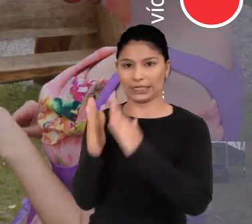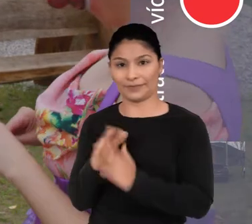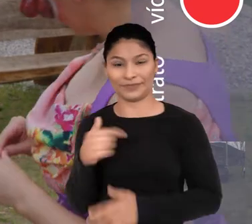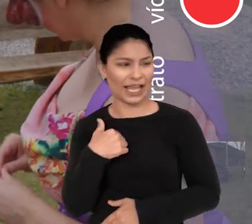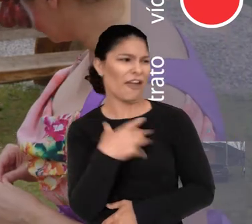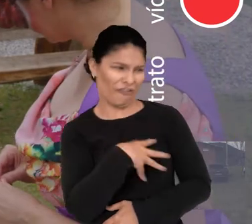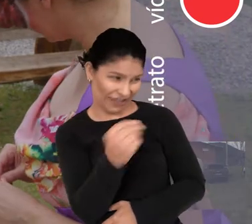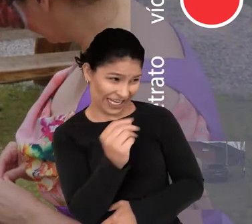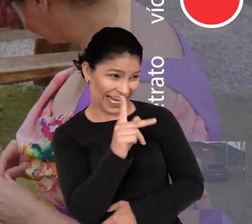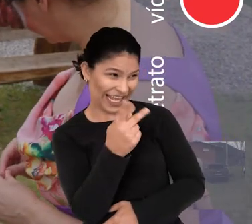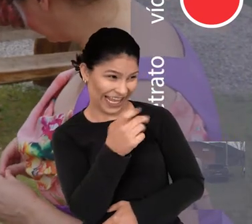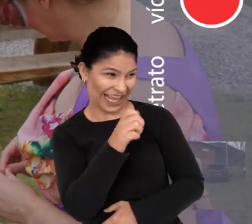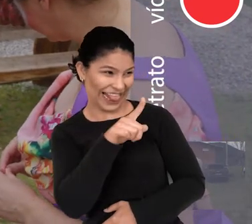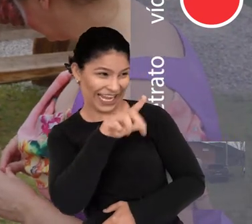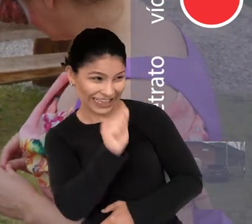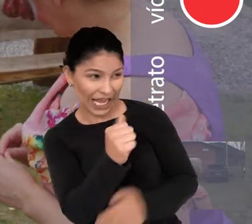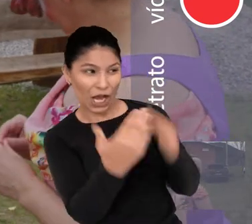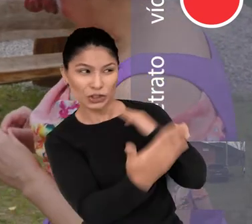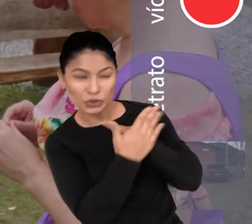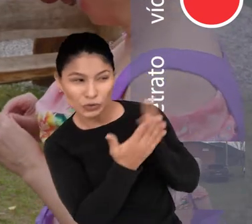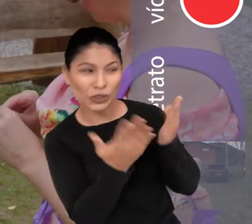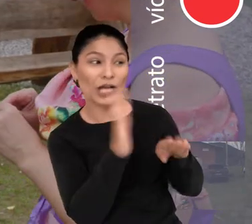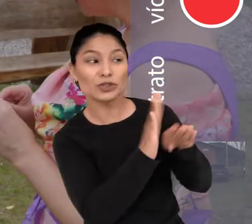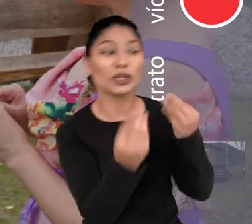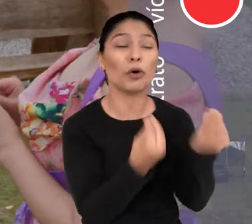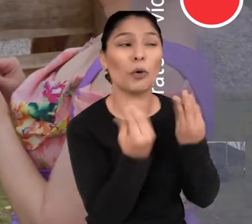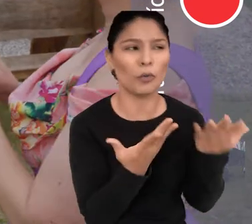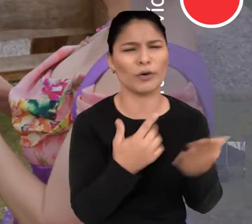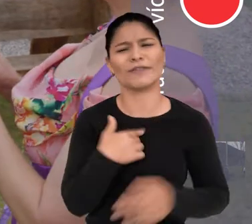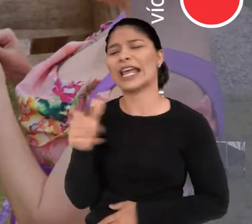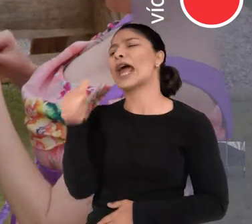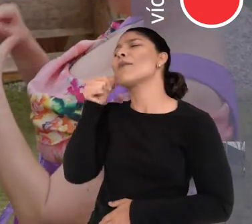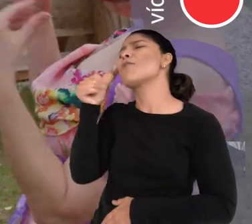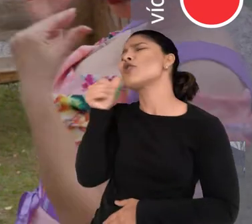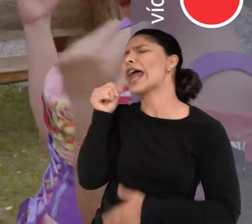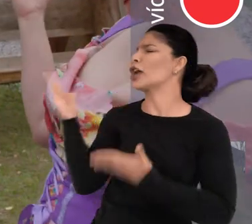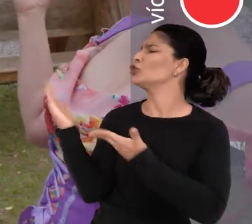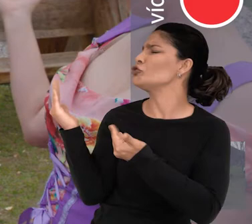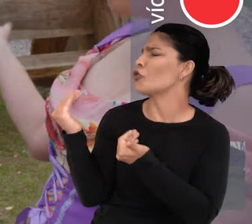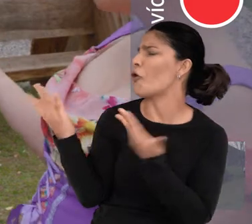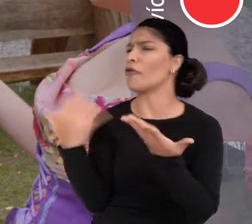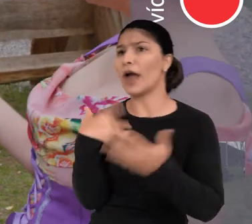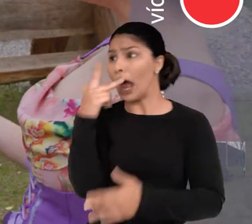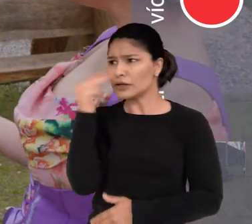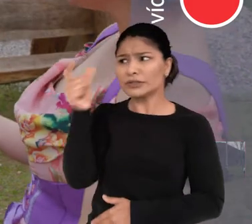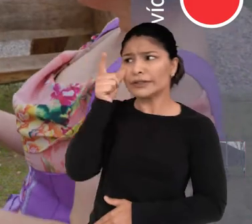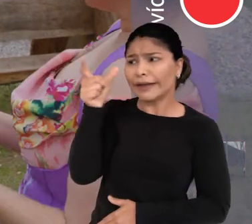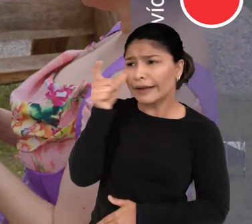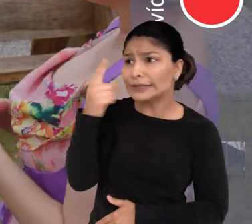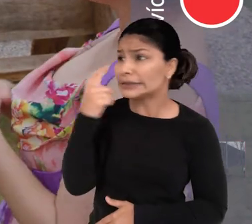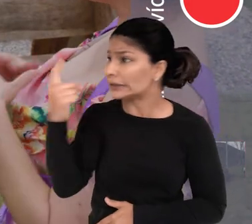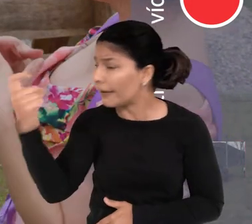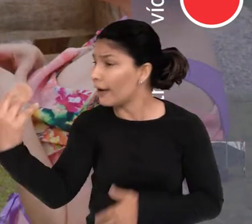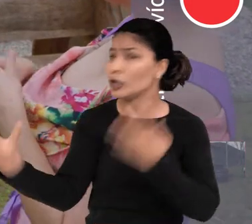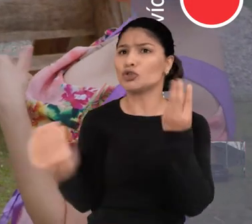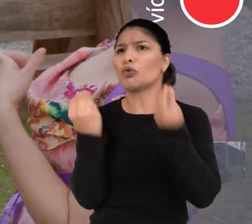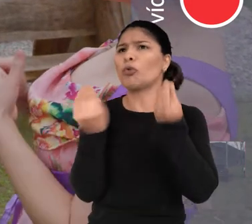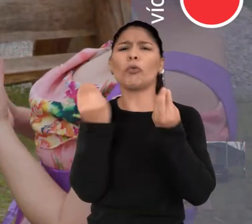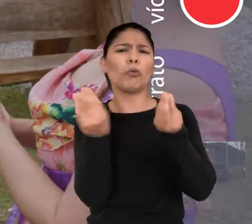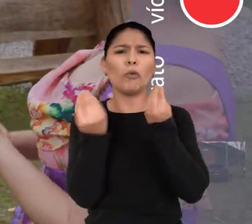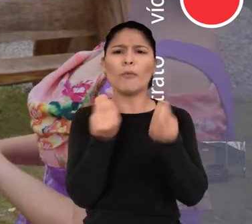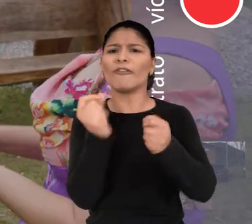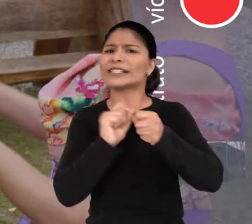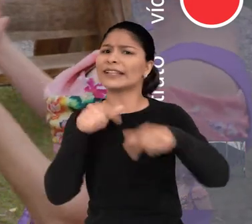E a Helena ajuda? Ajuda bastante E assim Você que é uma moça jovem Eu acho